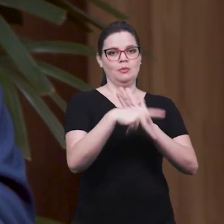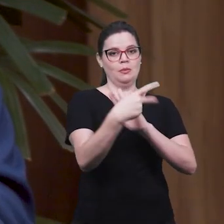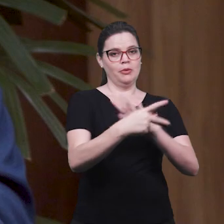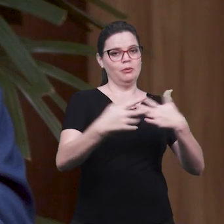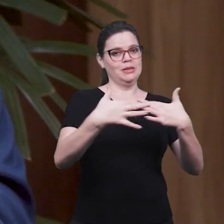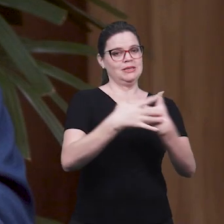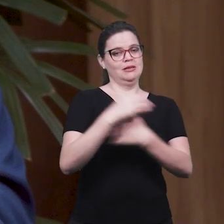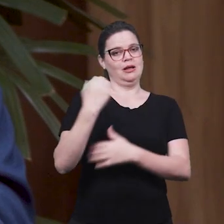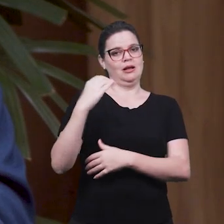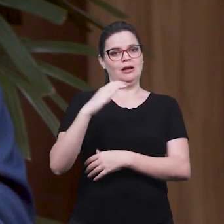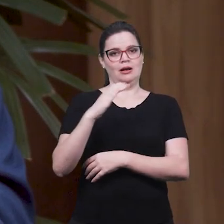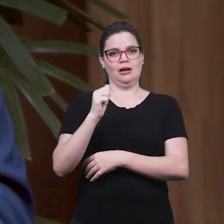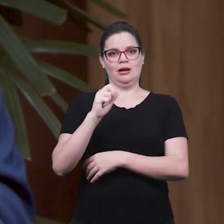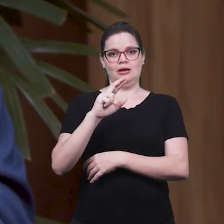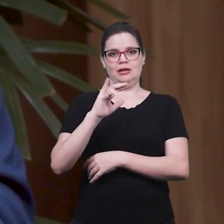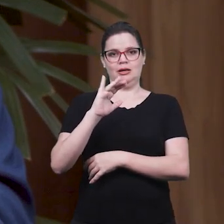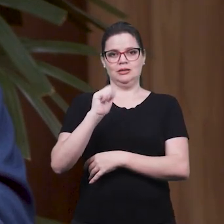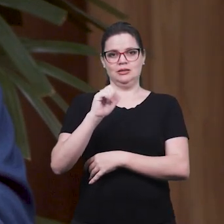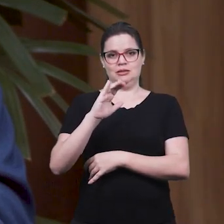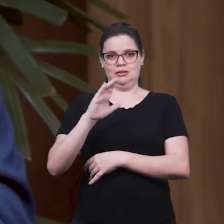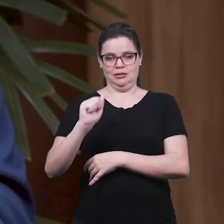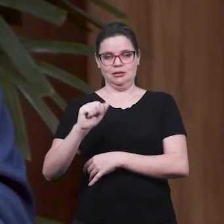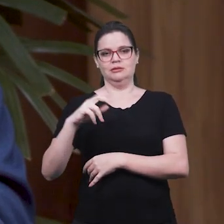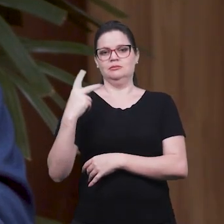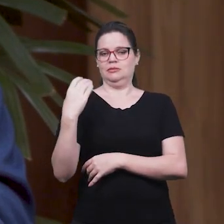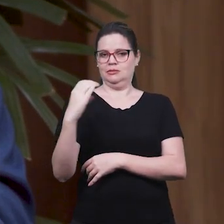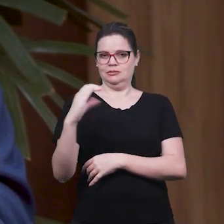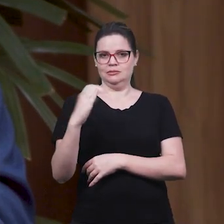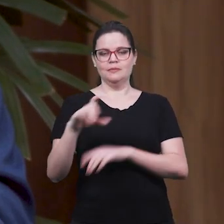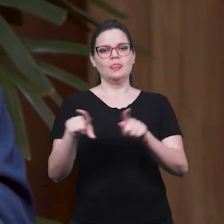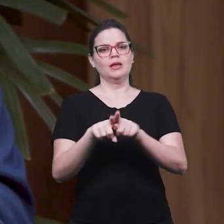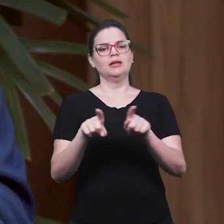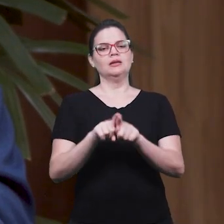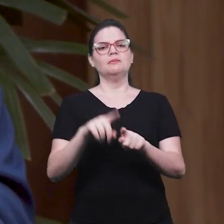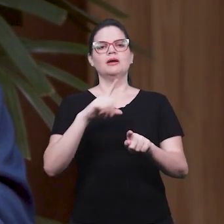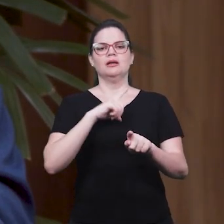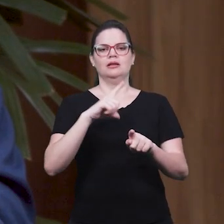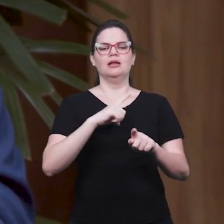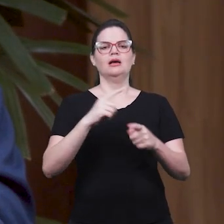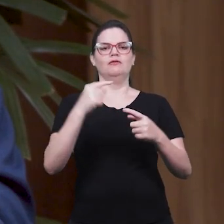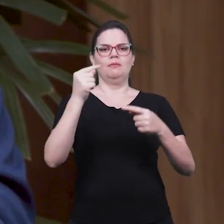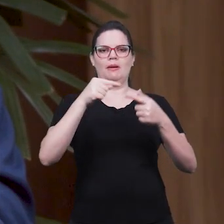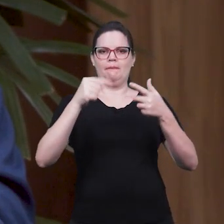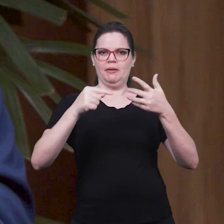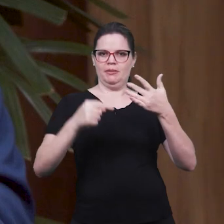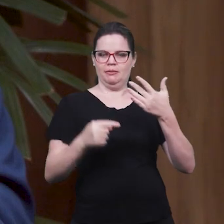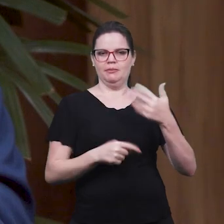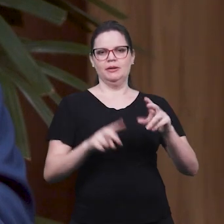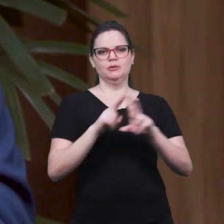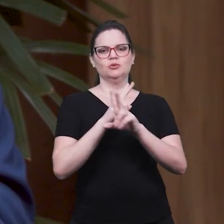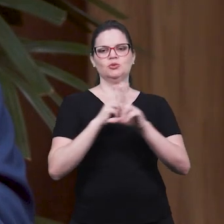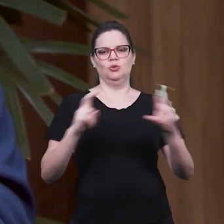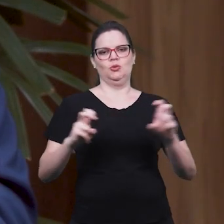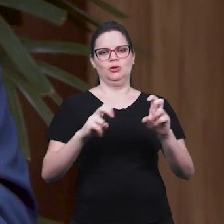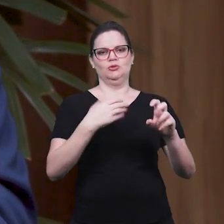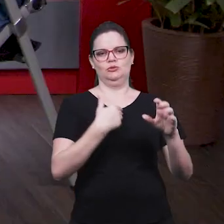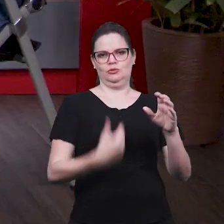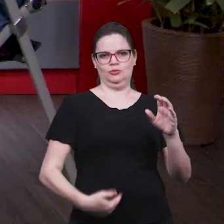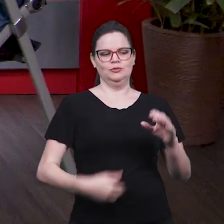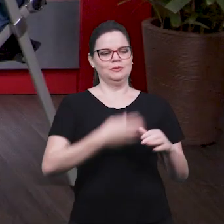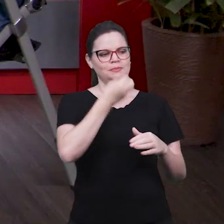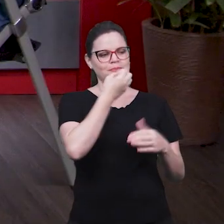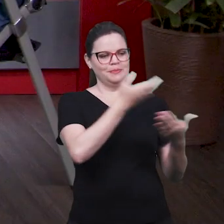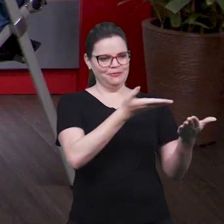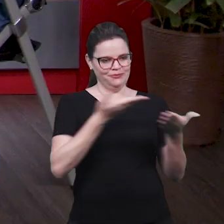também é especialista em recursos públicos e certificada também pela Secretaria da Previdência Social. Doutora Juliana,